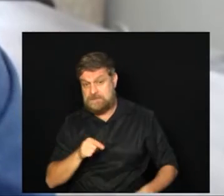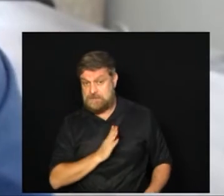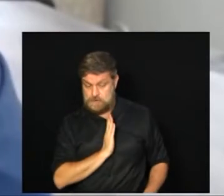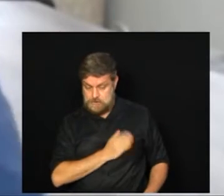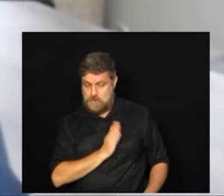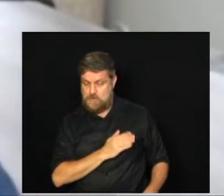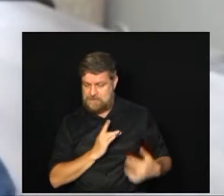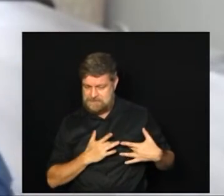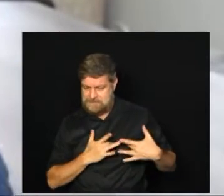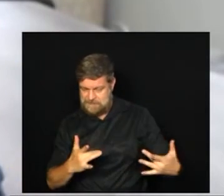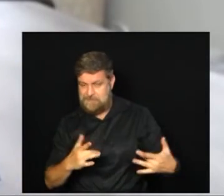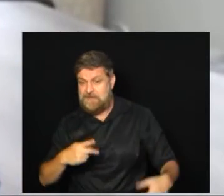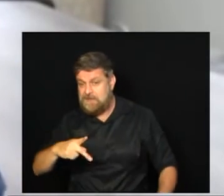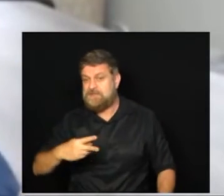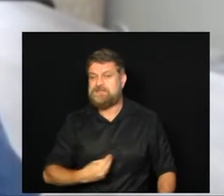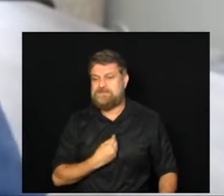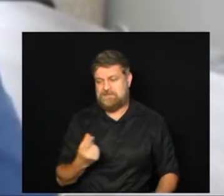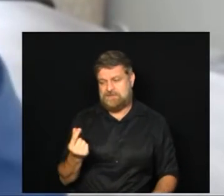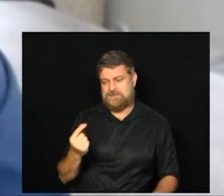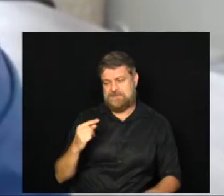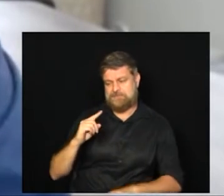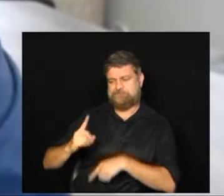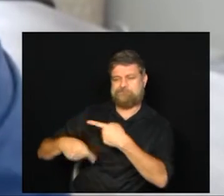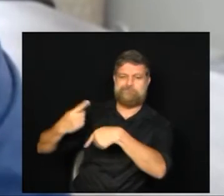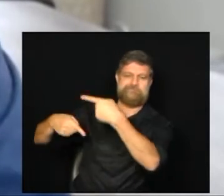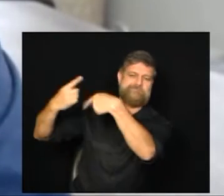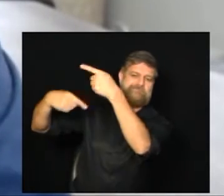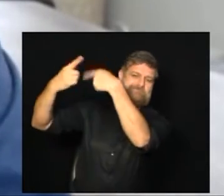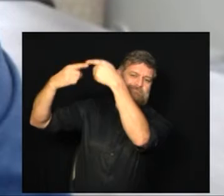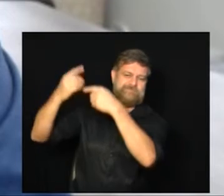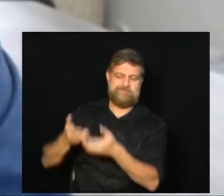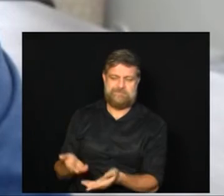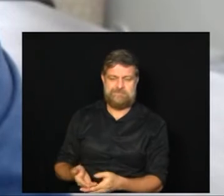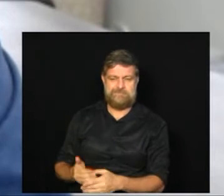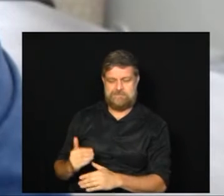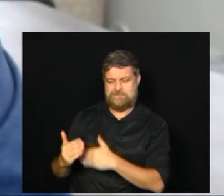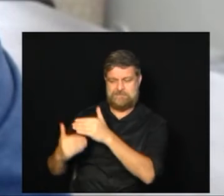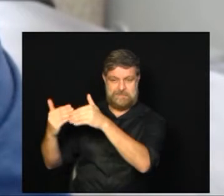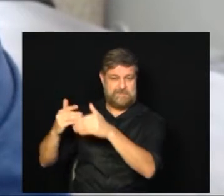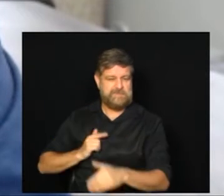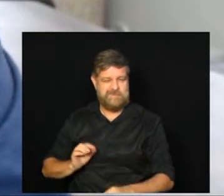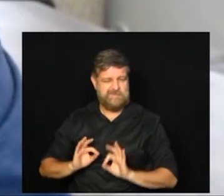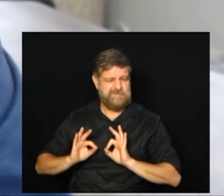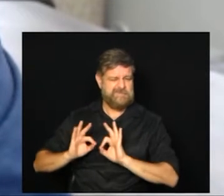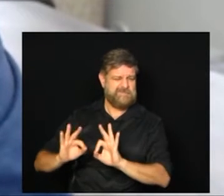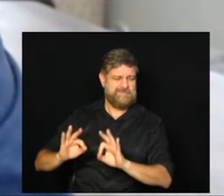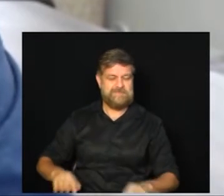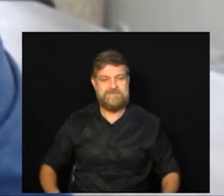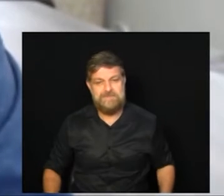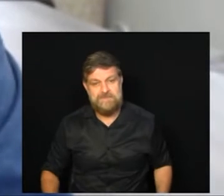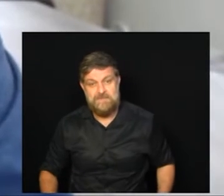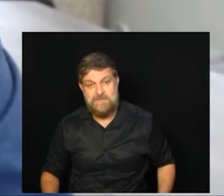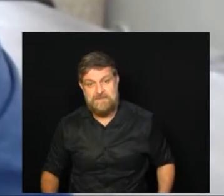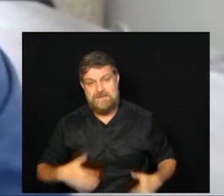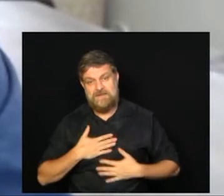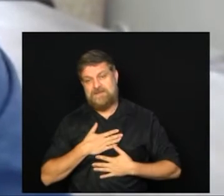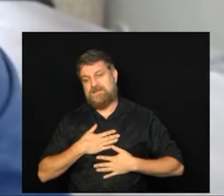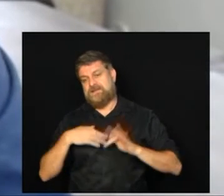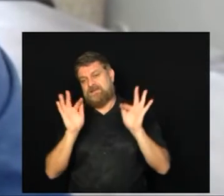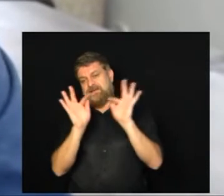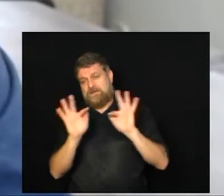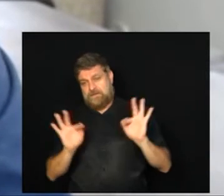É fundamental que se você tem condições de investir melhor o seu dinheiro, na minha visão, você